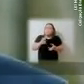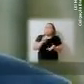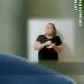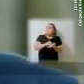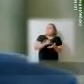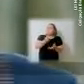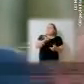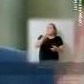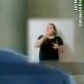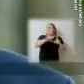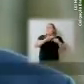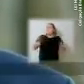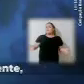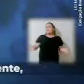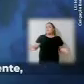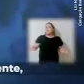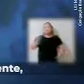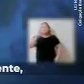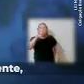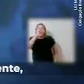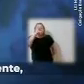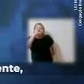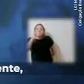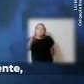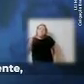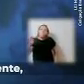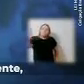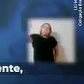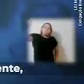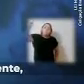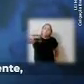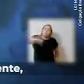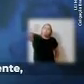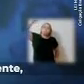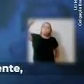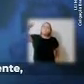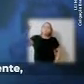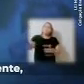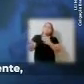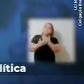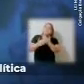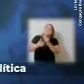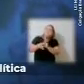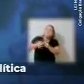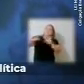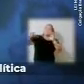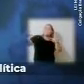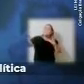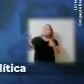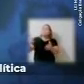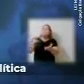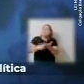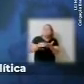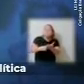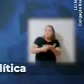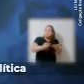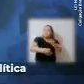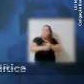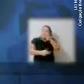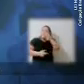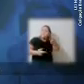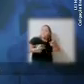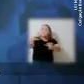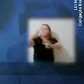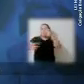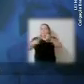vê onde é que falta o dinheiro E sabe que não é em Brasília Só elegendo um presidente forte Independente Que não tem compromisso com indicação